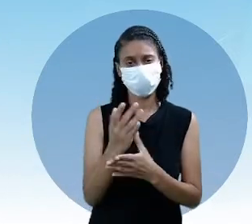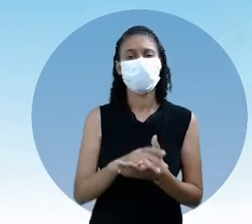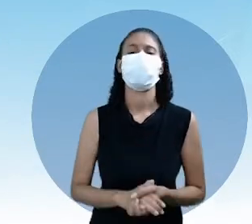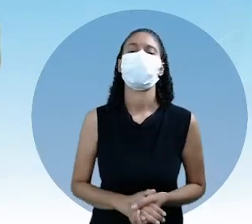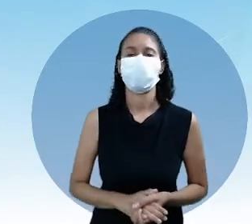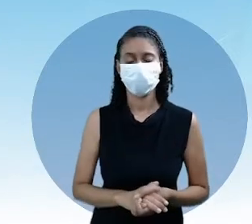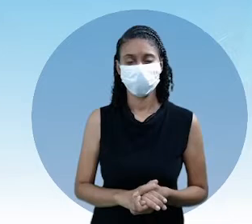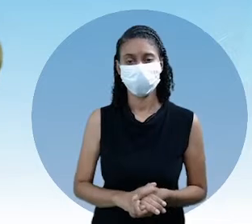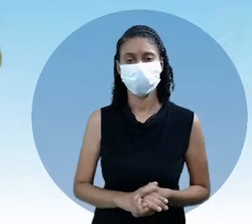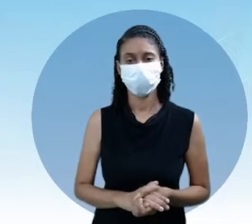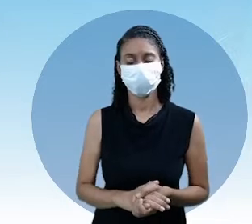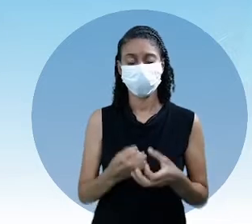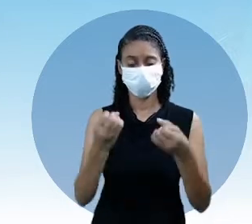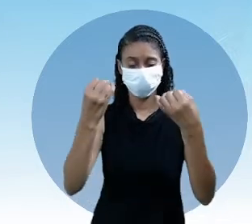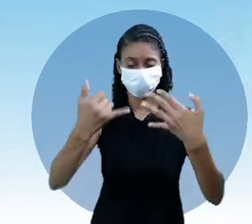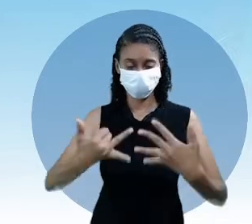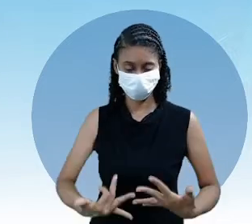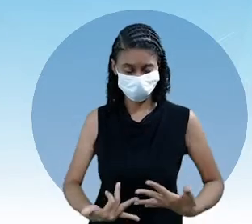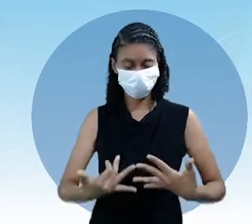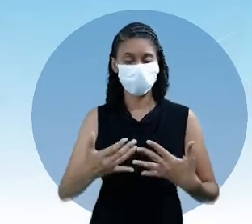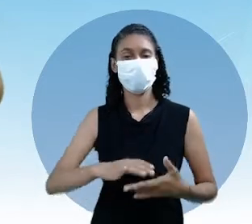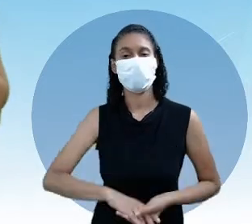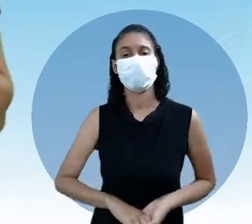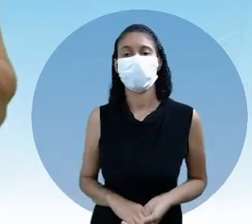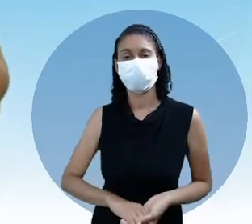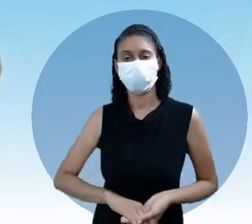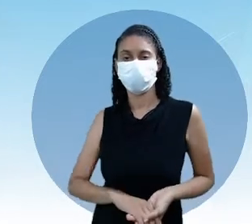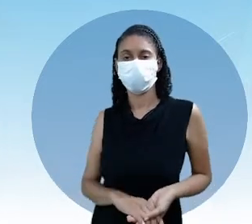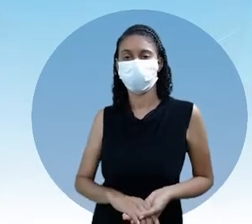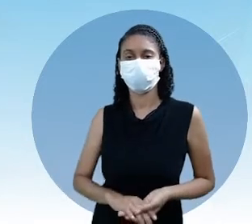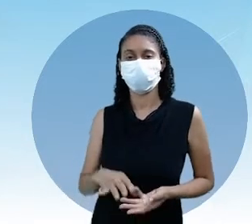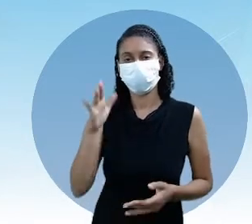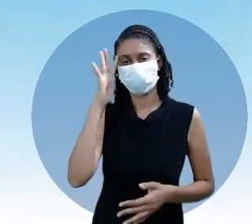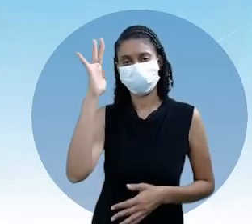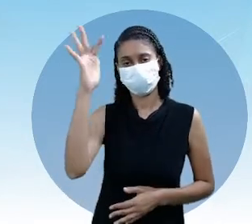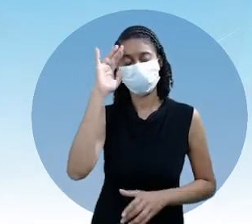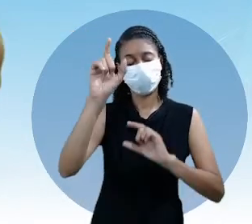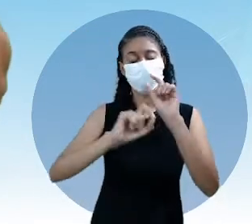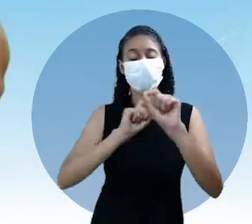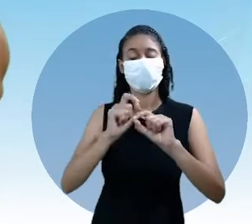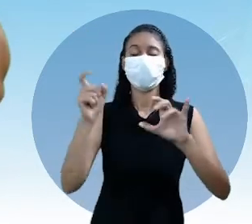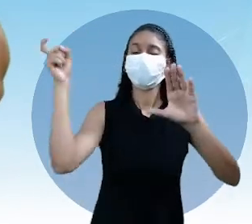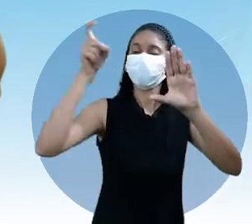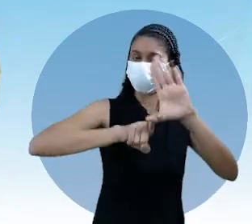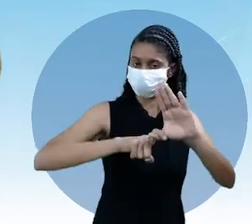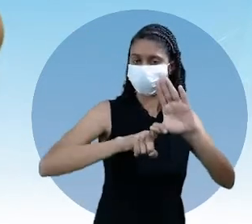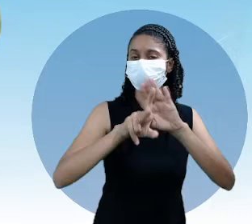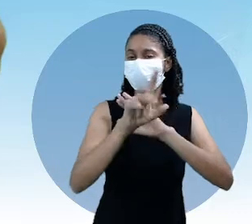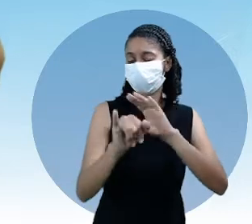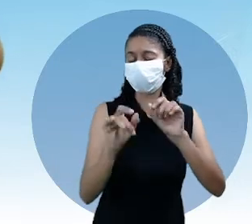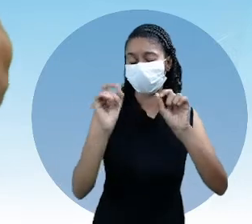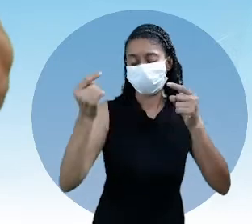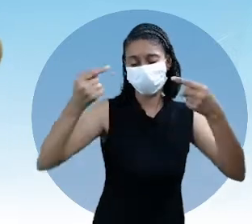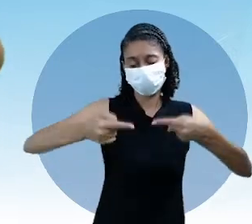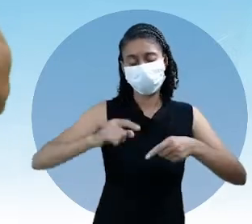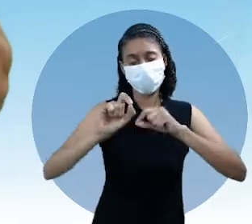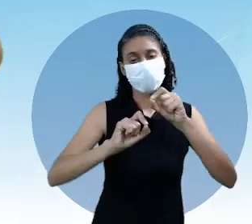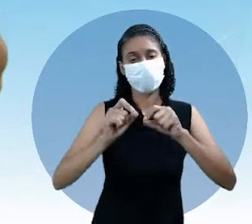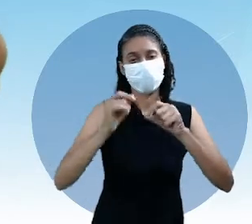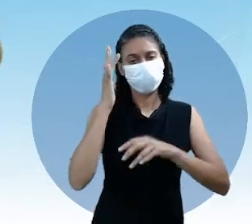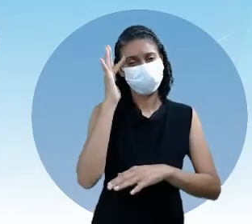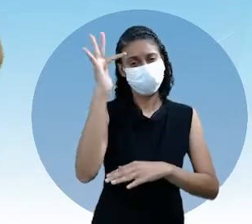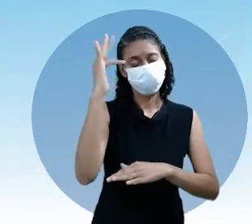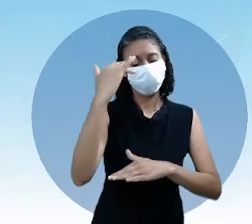elemento explicador, né, dessa questão a teoria da dependência, que vai se contrapor à teoria